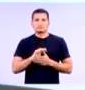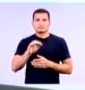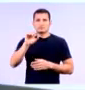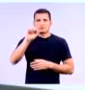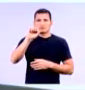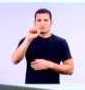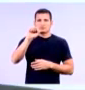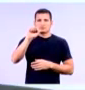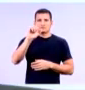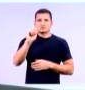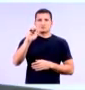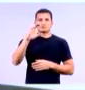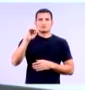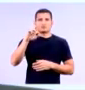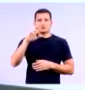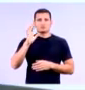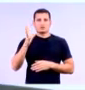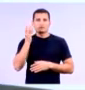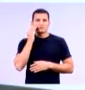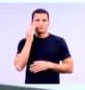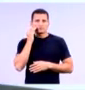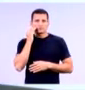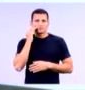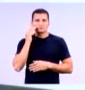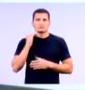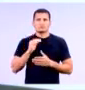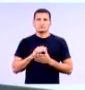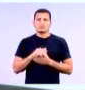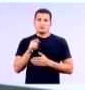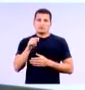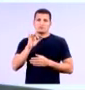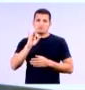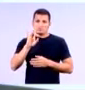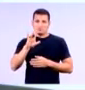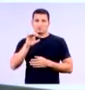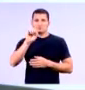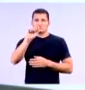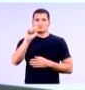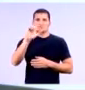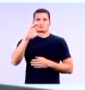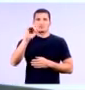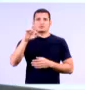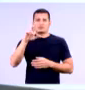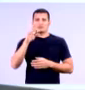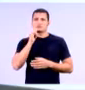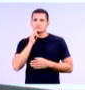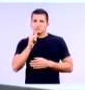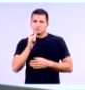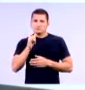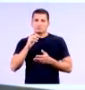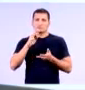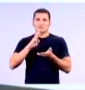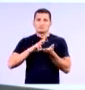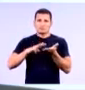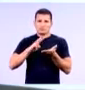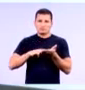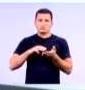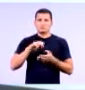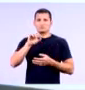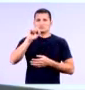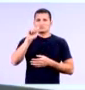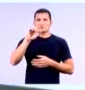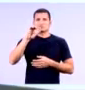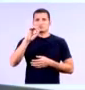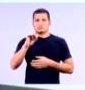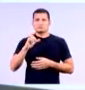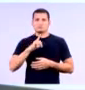método sacar já verificou essa inconsistência. Ele só vai conseguir sacar se o método, ou se o saldo,